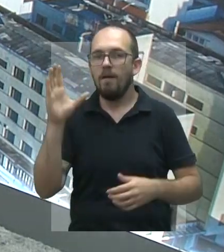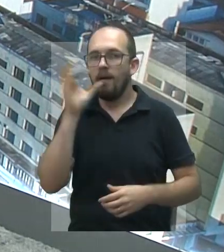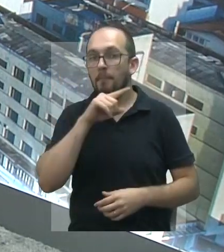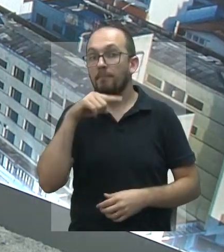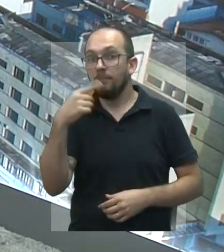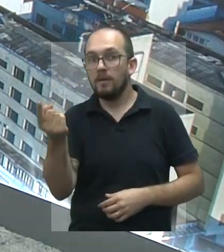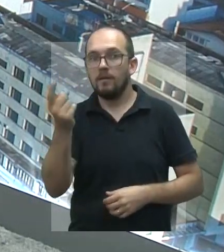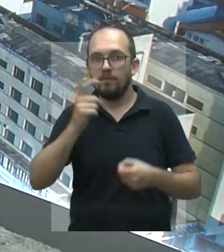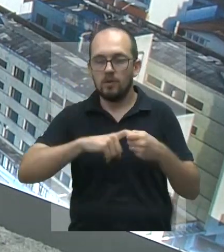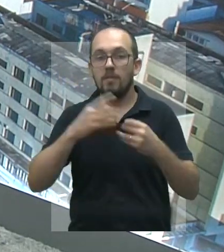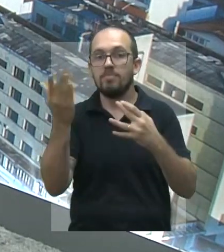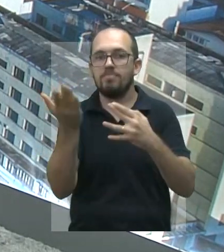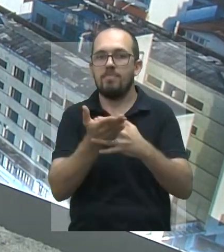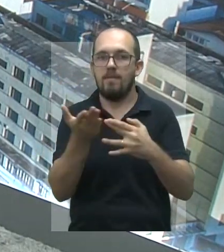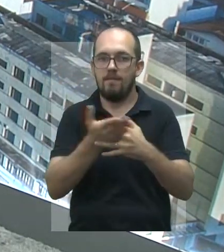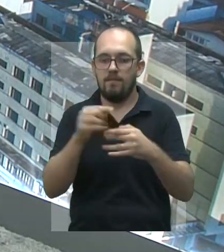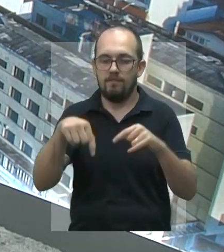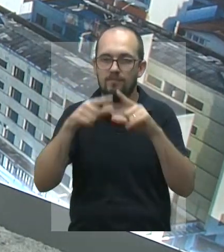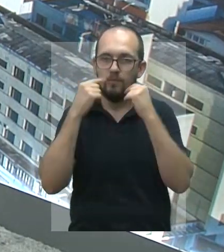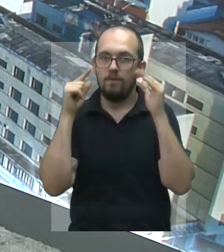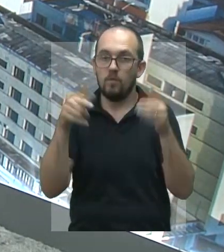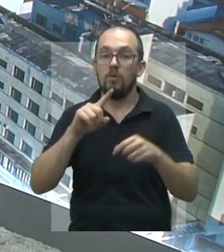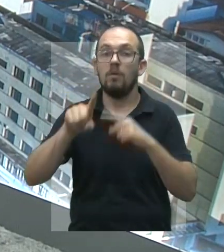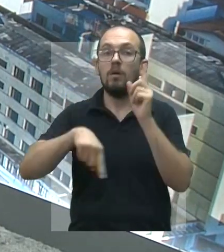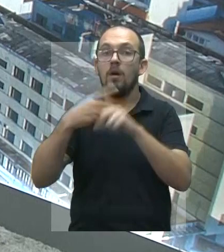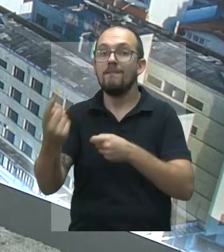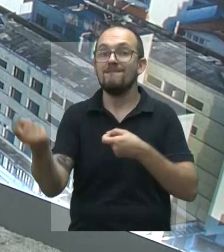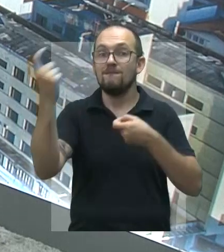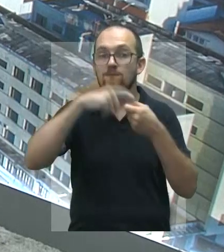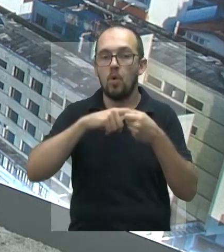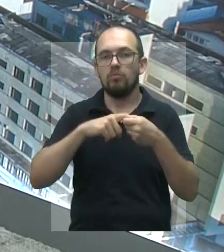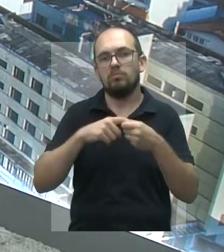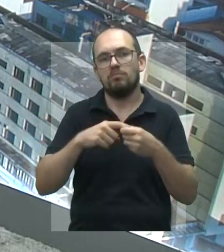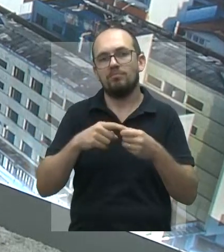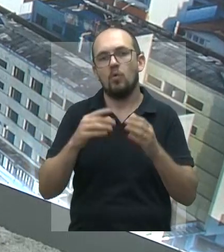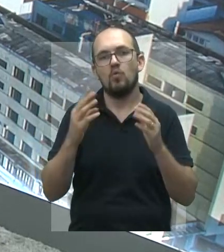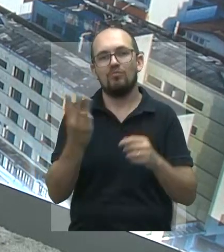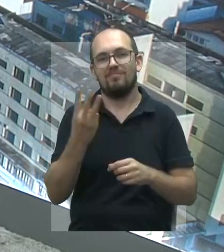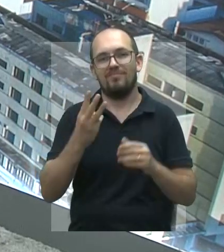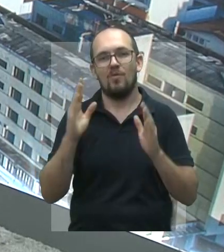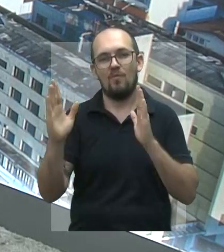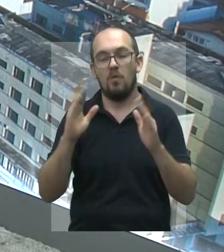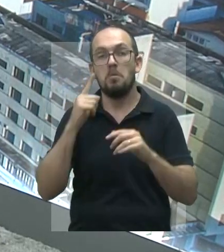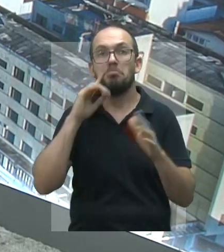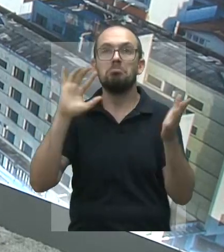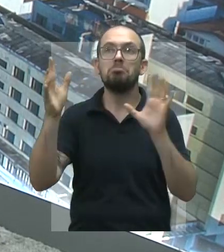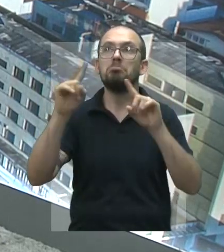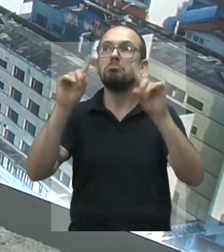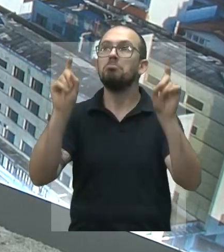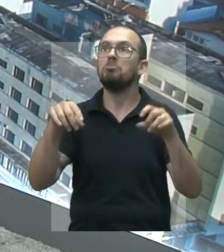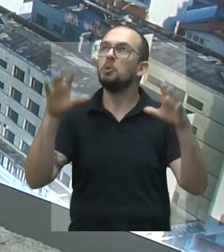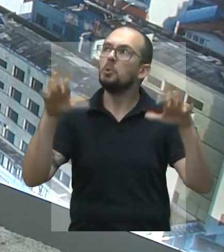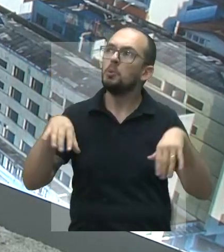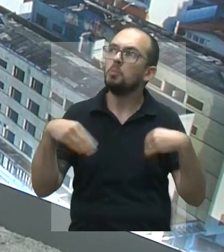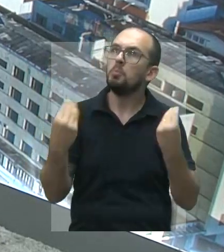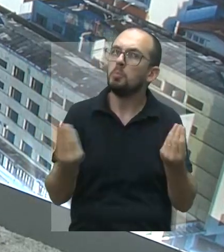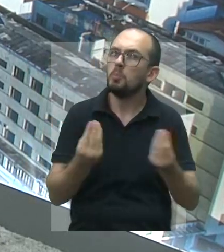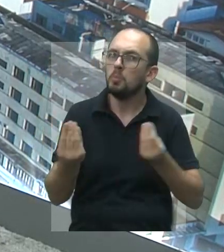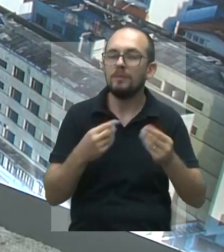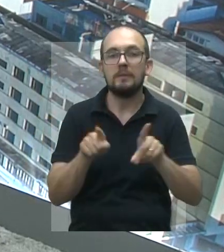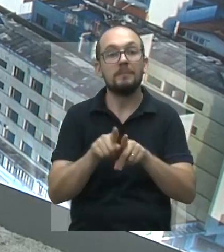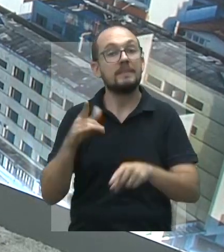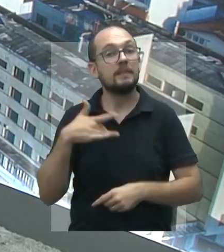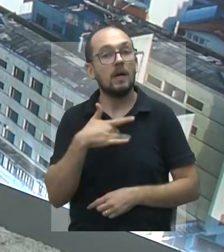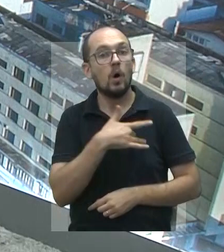um rápido intervalo aqui no João em Foco e na volta, no último bloco, você vai ver como é que fica o tempo para o fim de semana, tem informação sobre